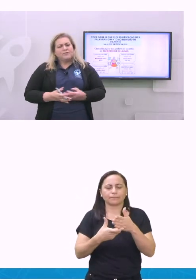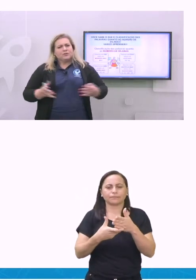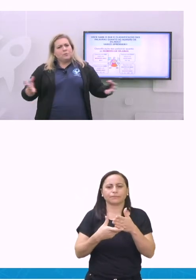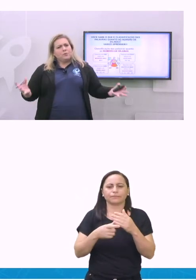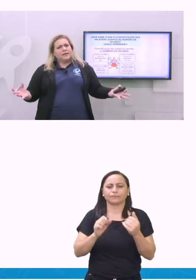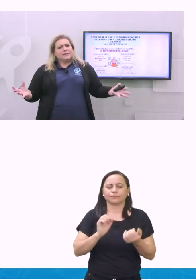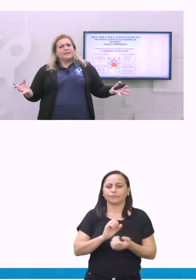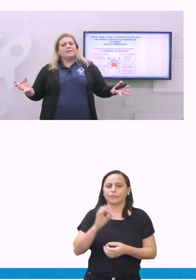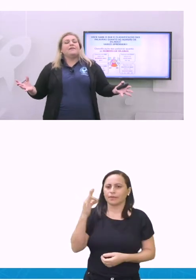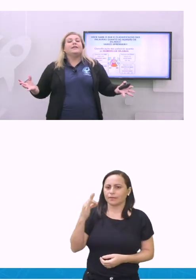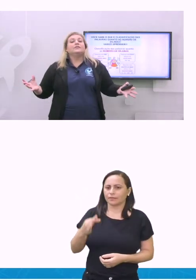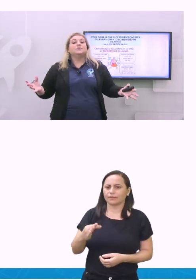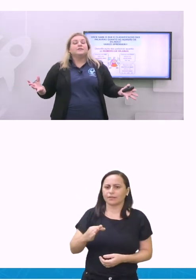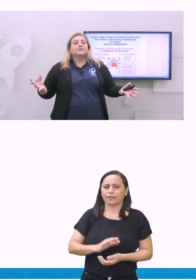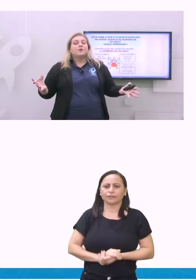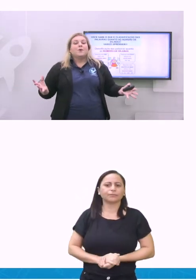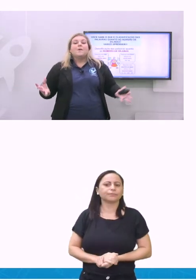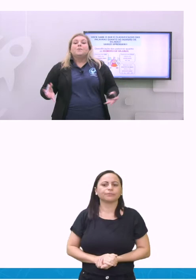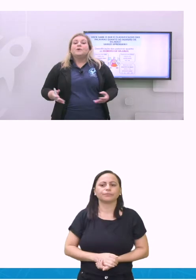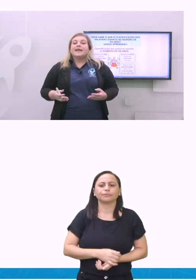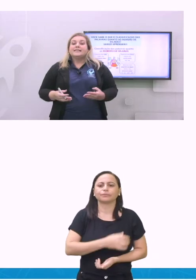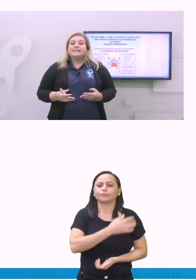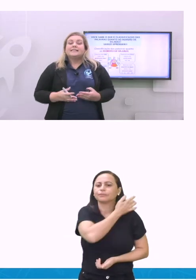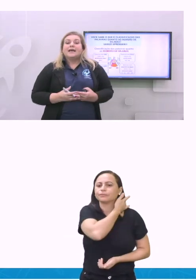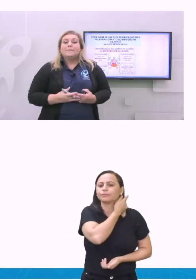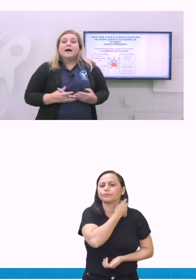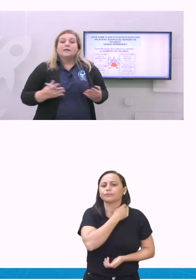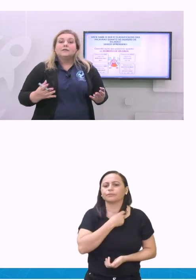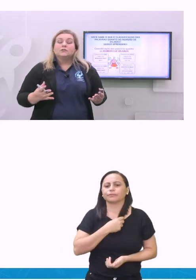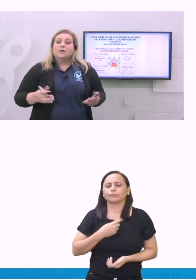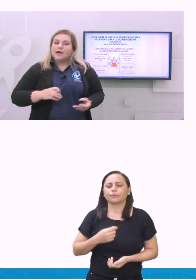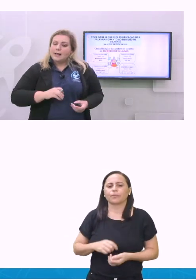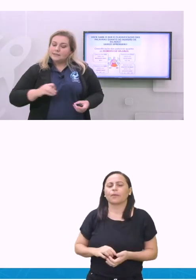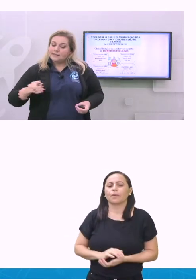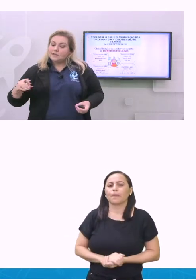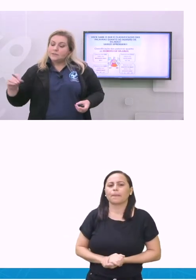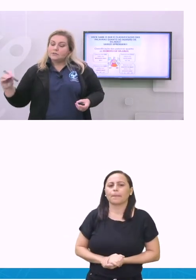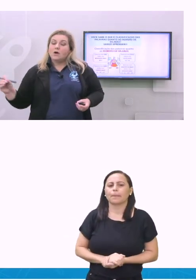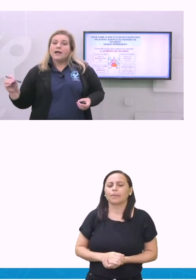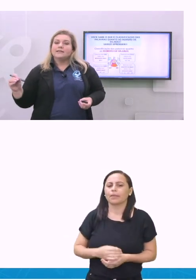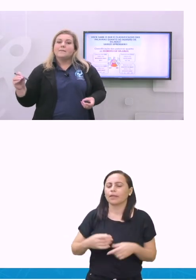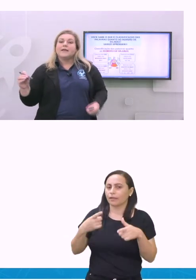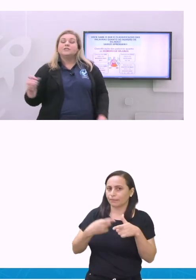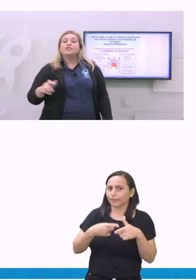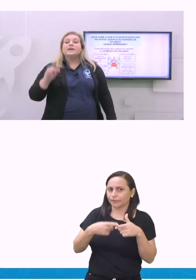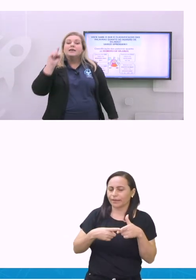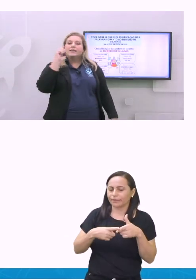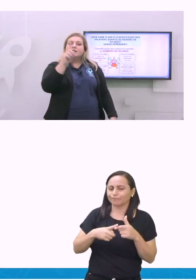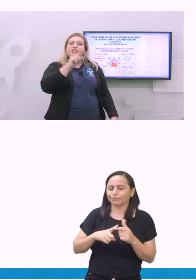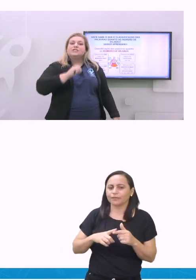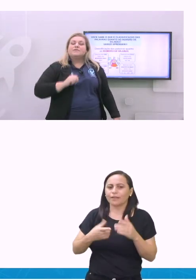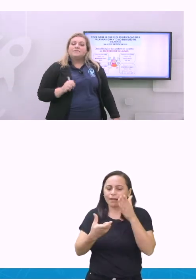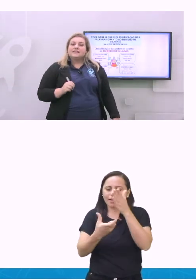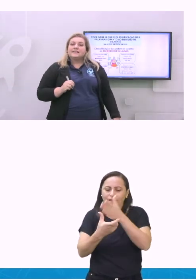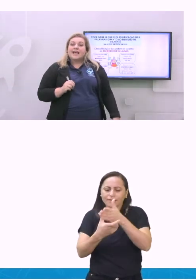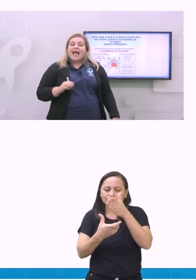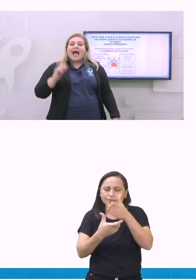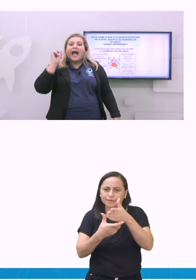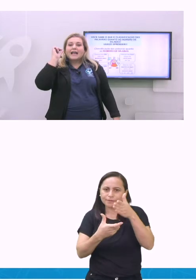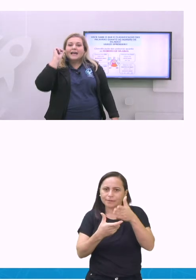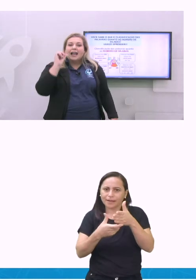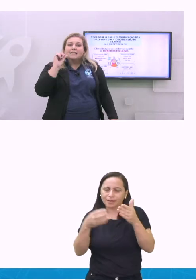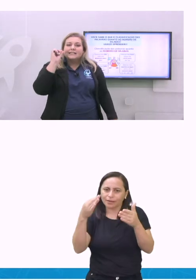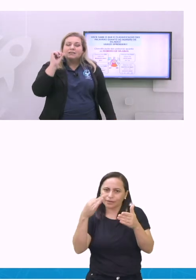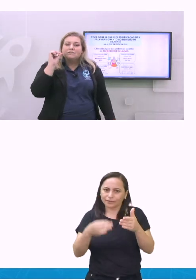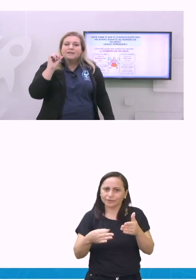corretamente. Professora, por que você está falando isso? Porque é separando as sílabas corretamente que a gente vai fazer